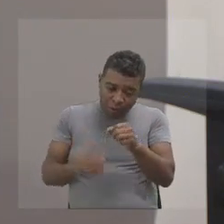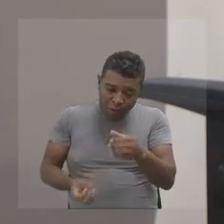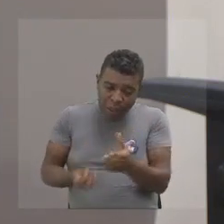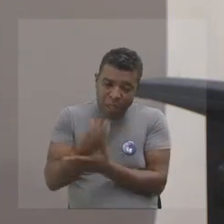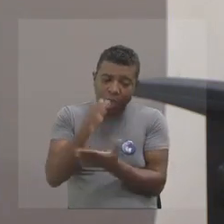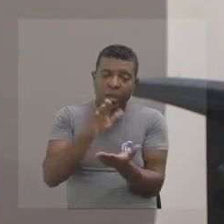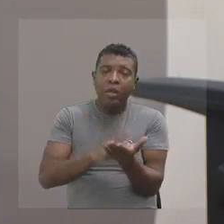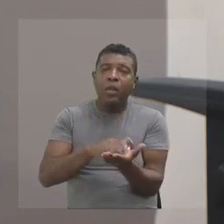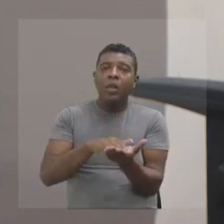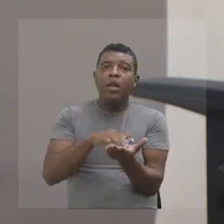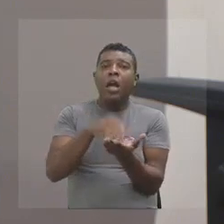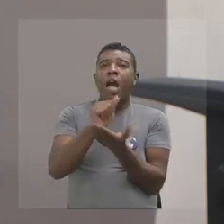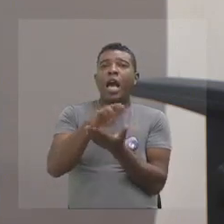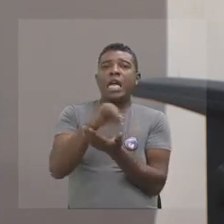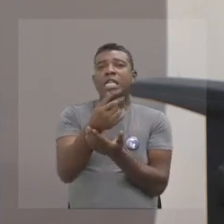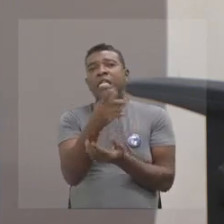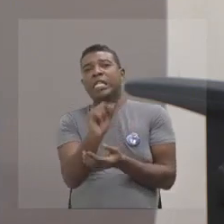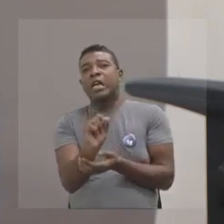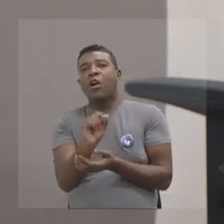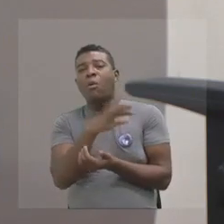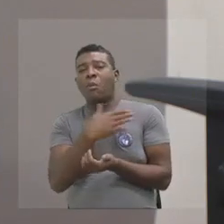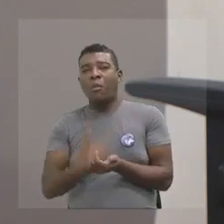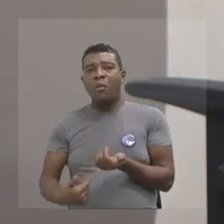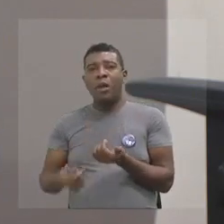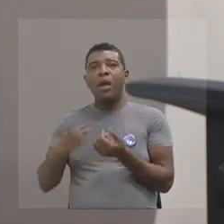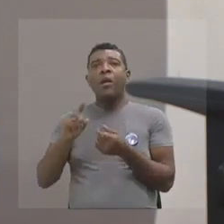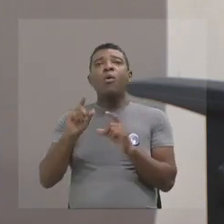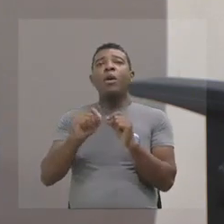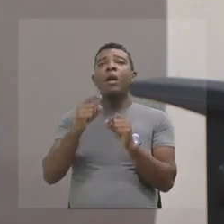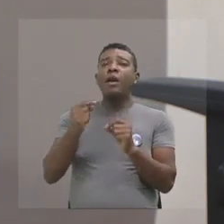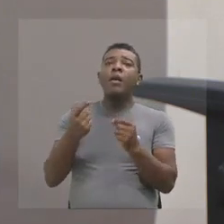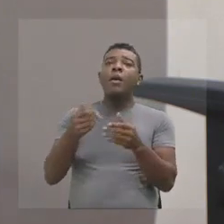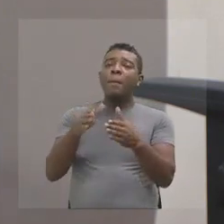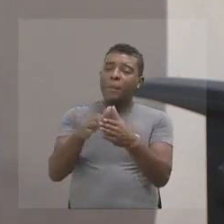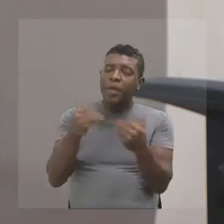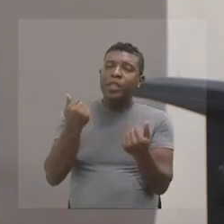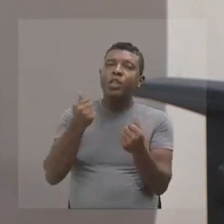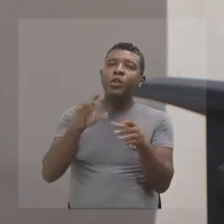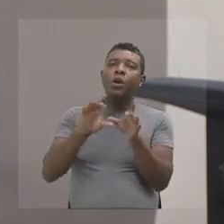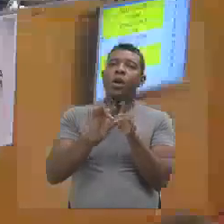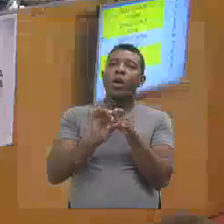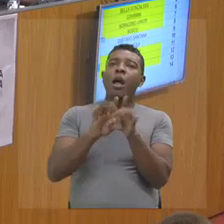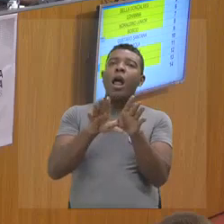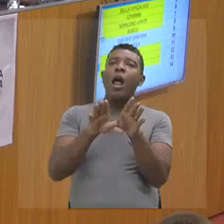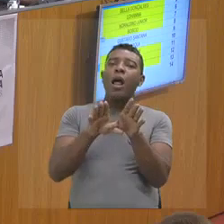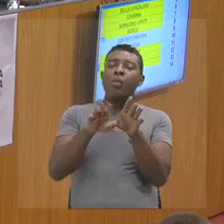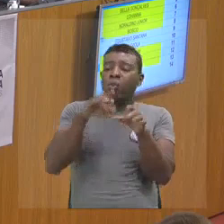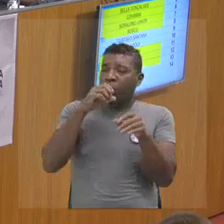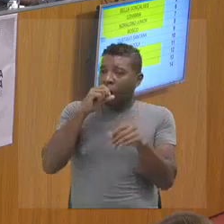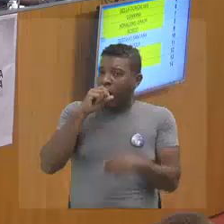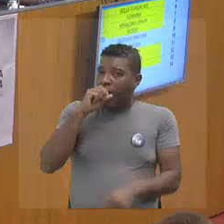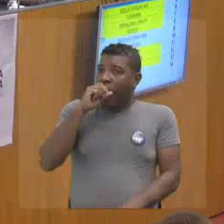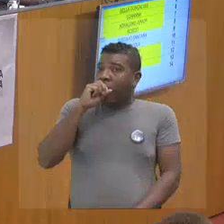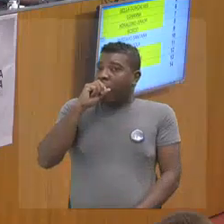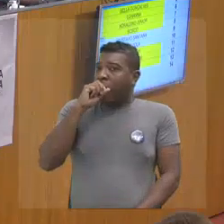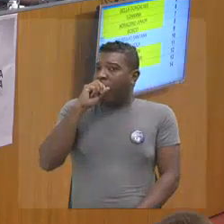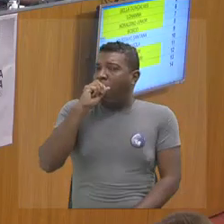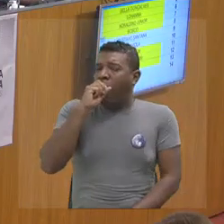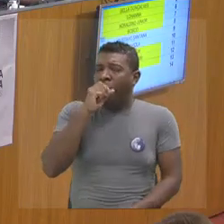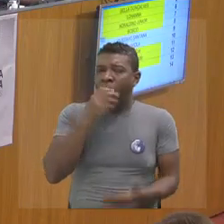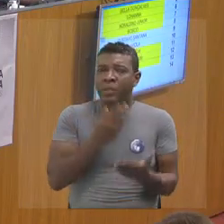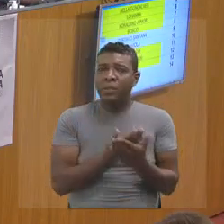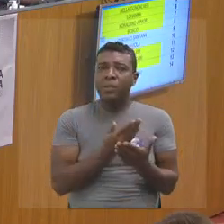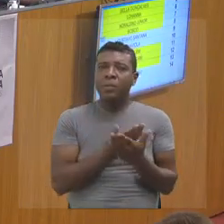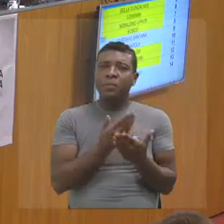estudo de impacto ambiental para todo licenciamento de rochas ornamentais nós ainda não fomos notificados né porque em alguns